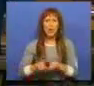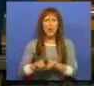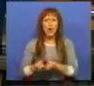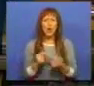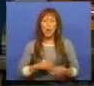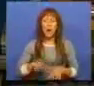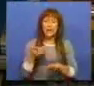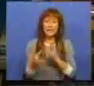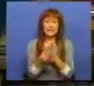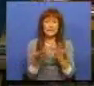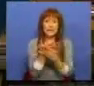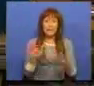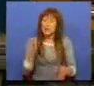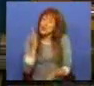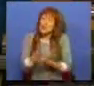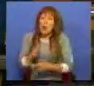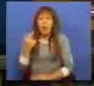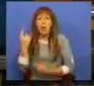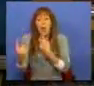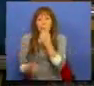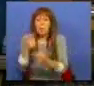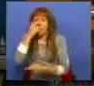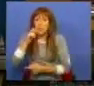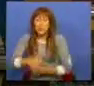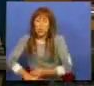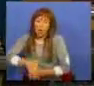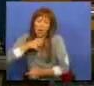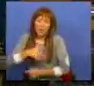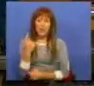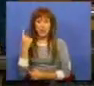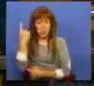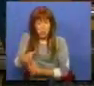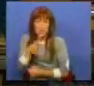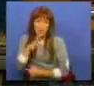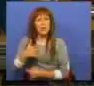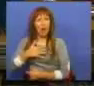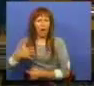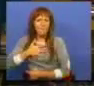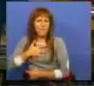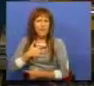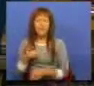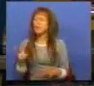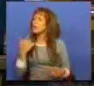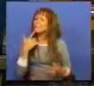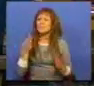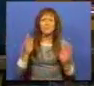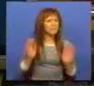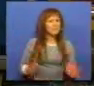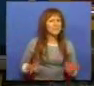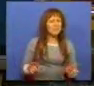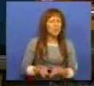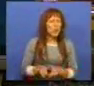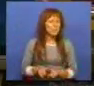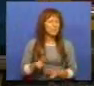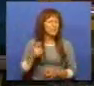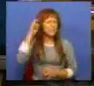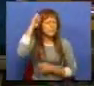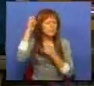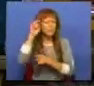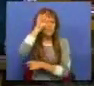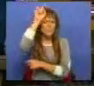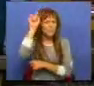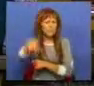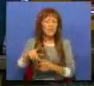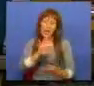divórcio por uma mera vontade ou declaração unilateral não pode deixar de ser questionado